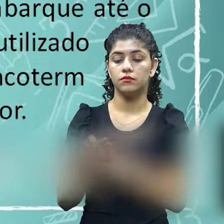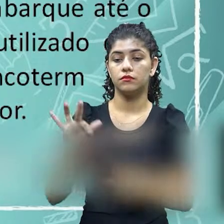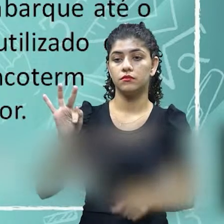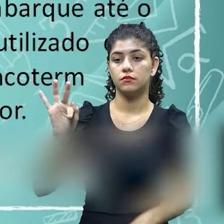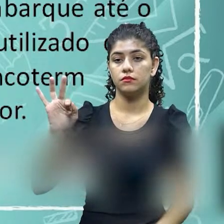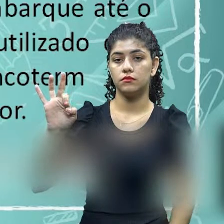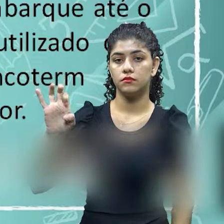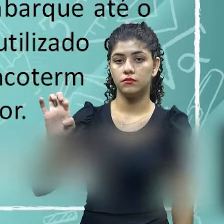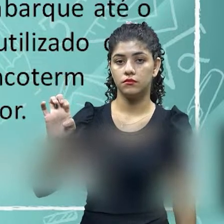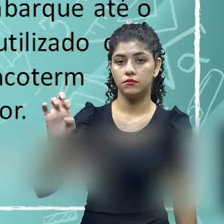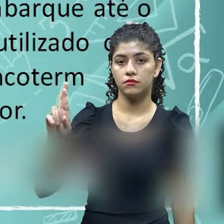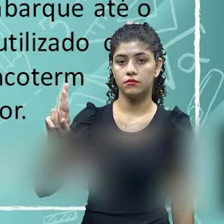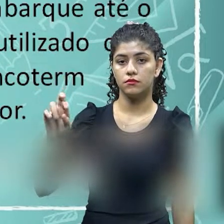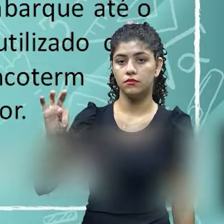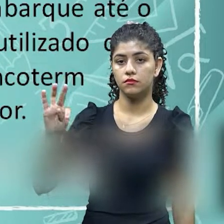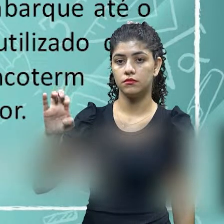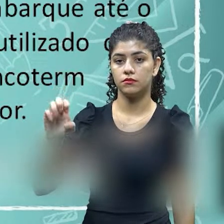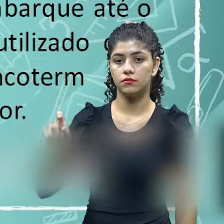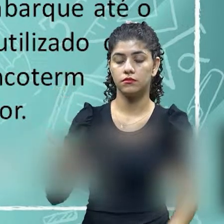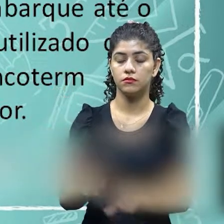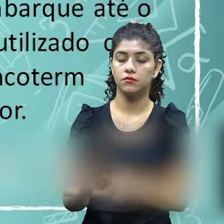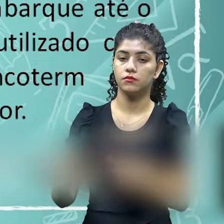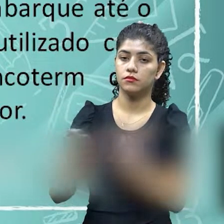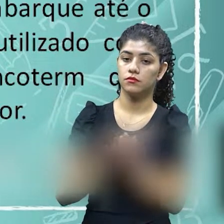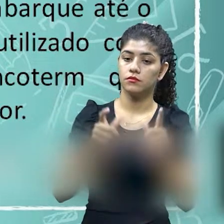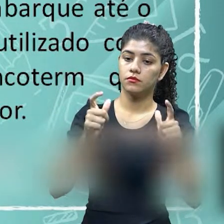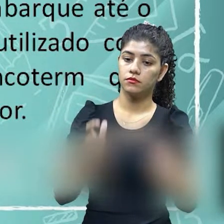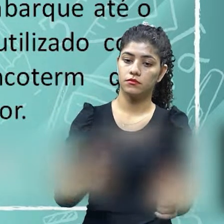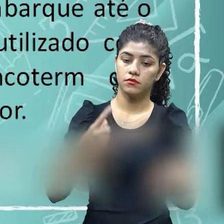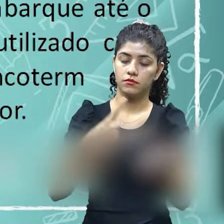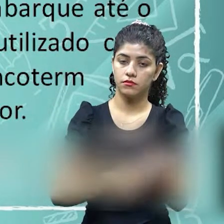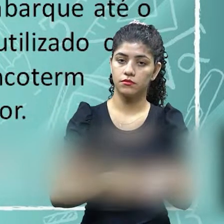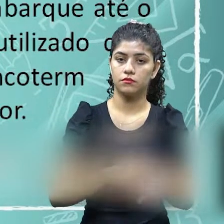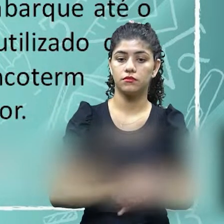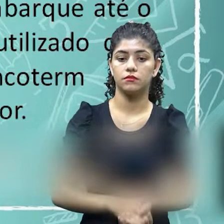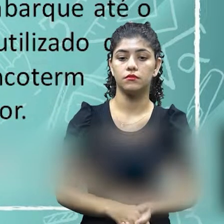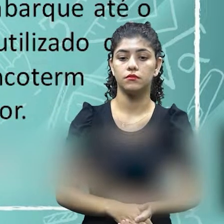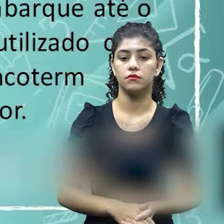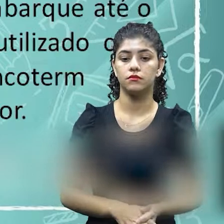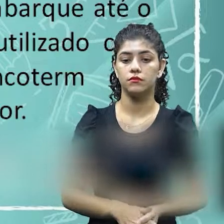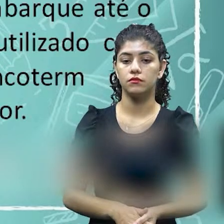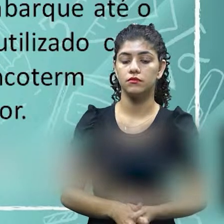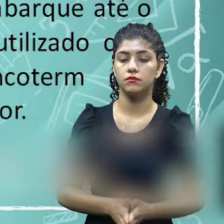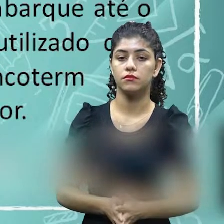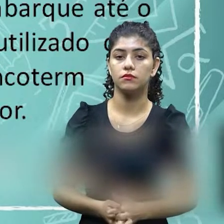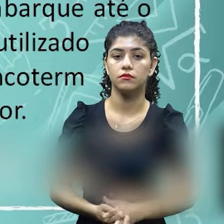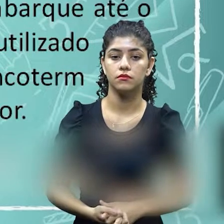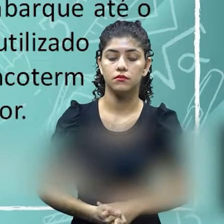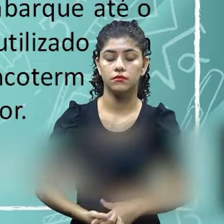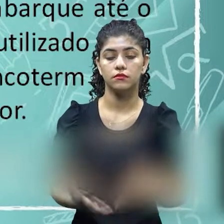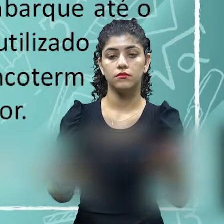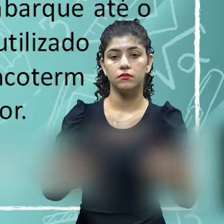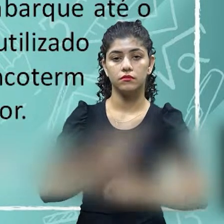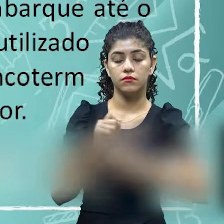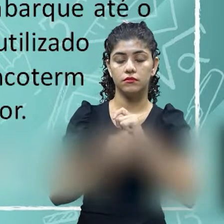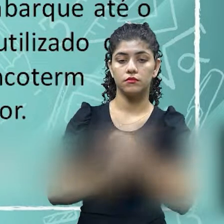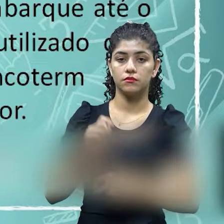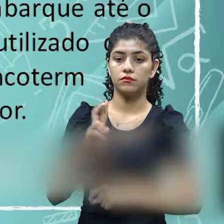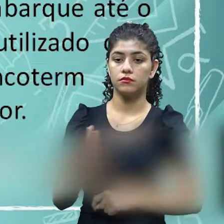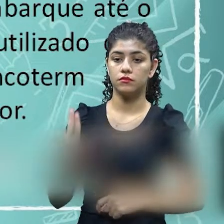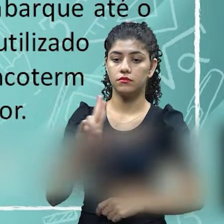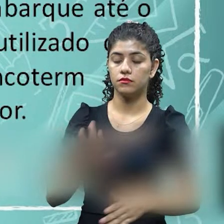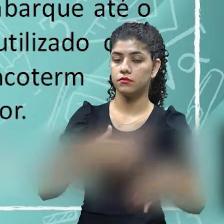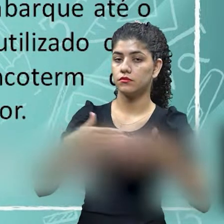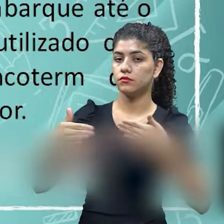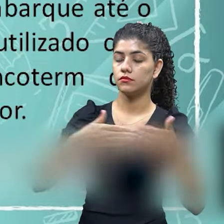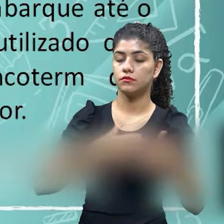local de desembarque até o local designado pelo importador. Neste termo, pode ser utilizado com qualquer